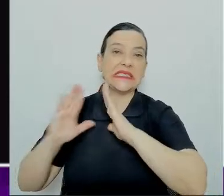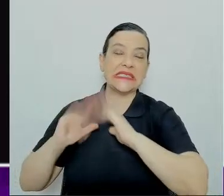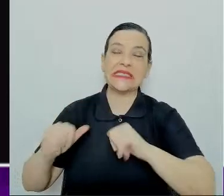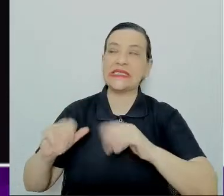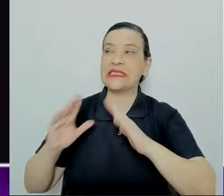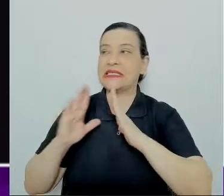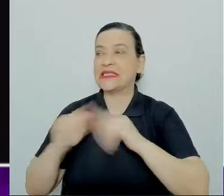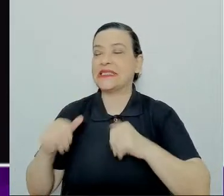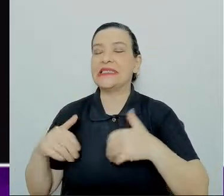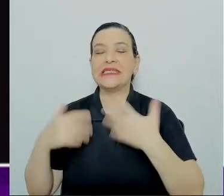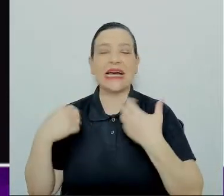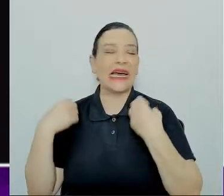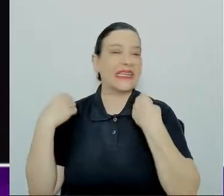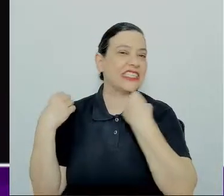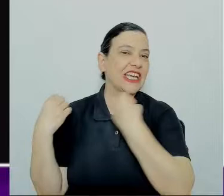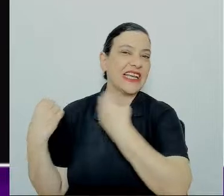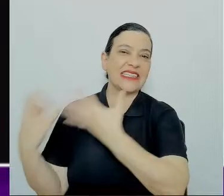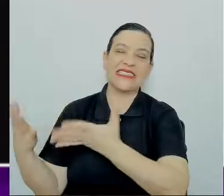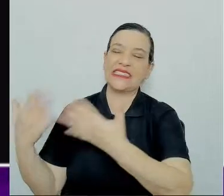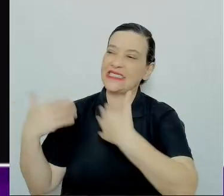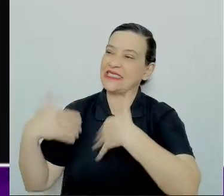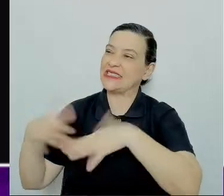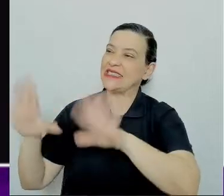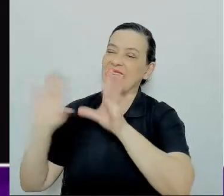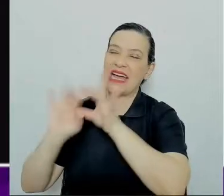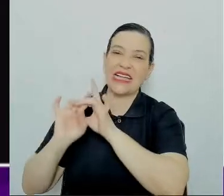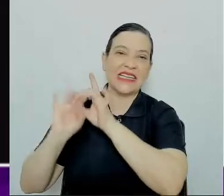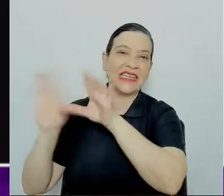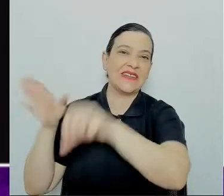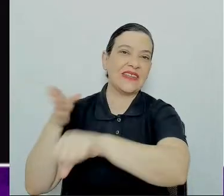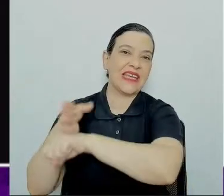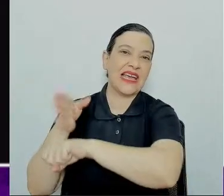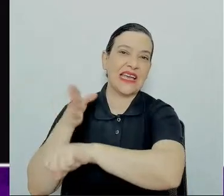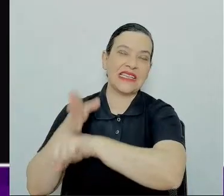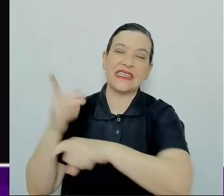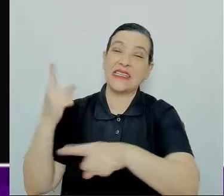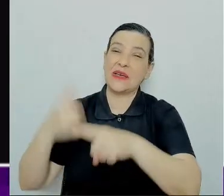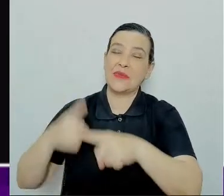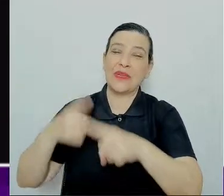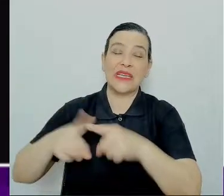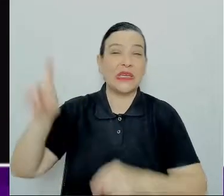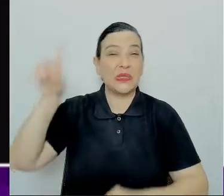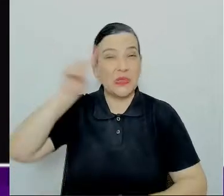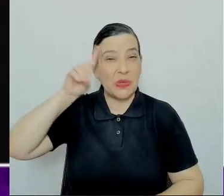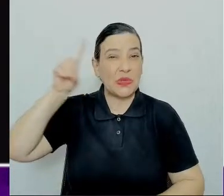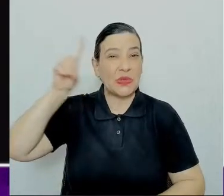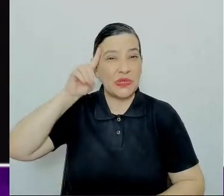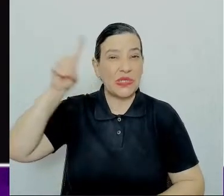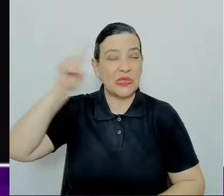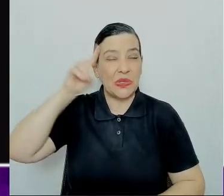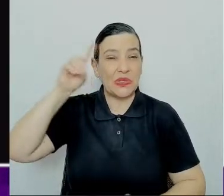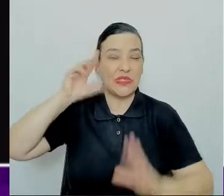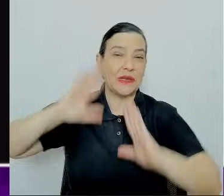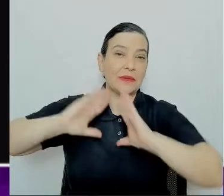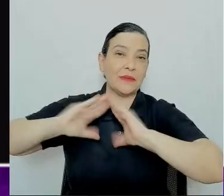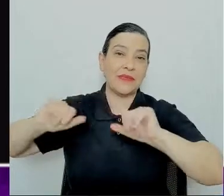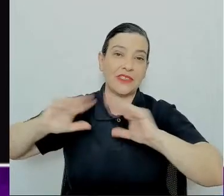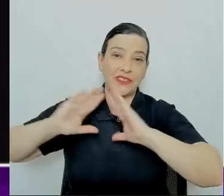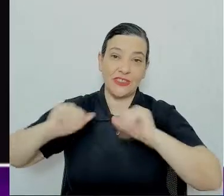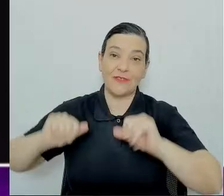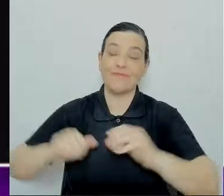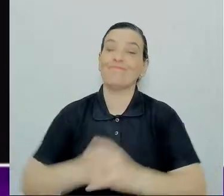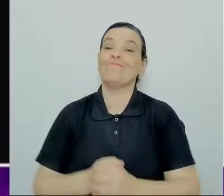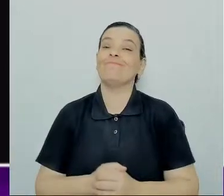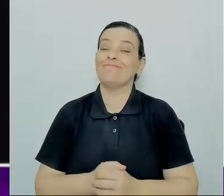eu já vou dar o acesso um nível acima, porque senão essa pessoa vai estar todo dia me pedindo alguma coisa. Só que isso,